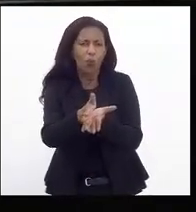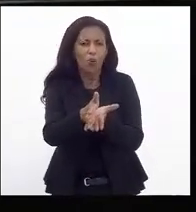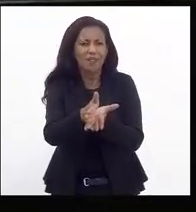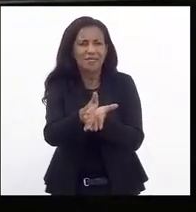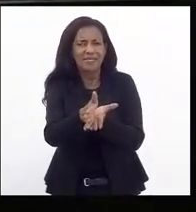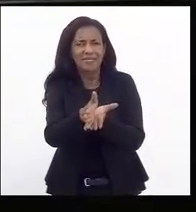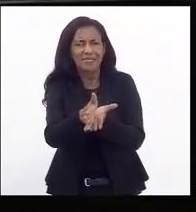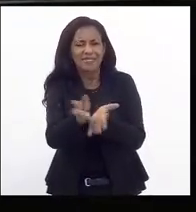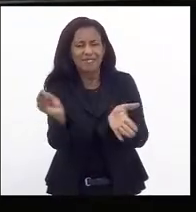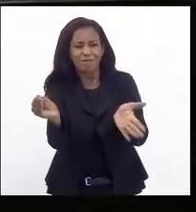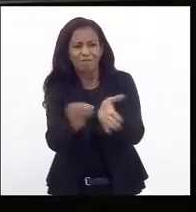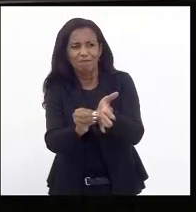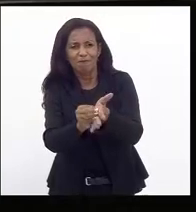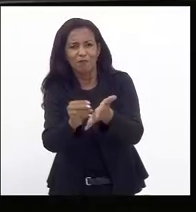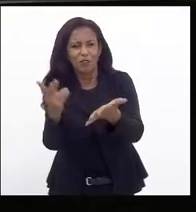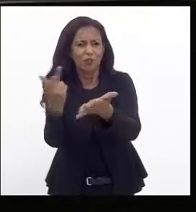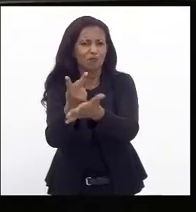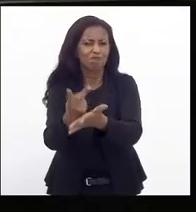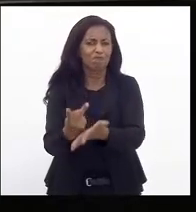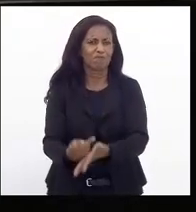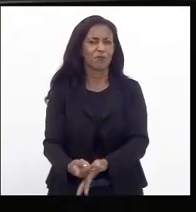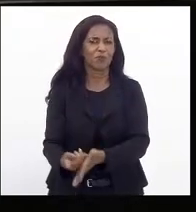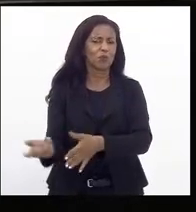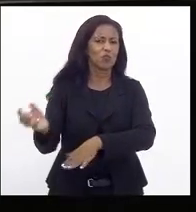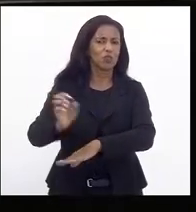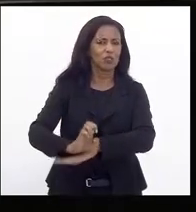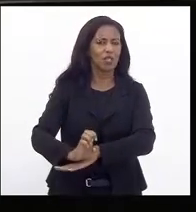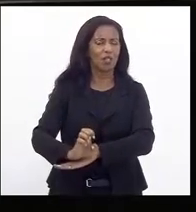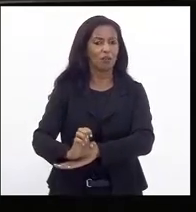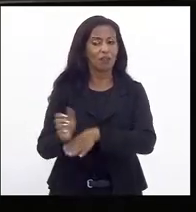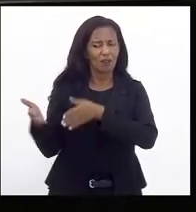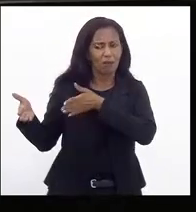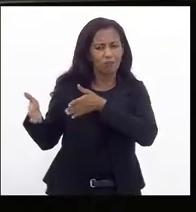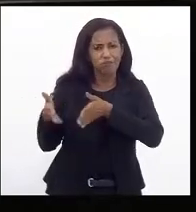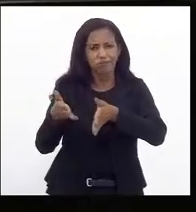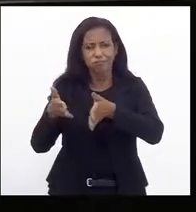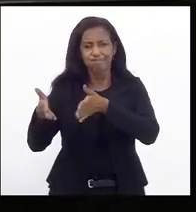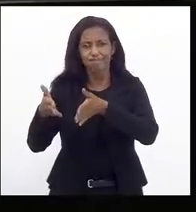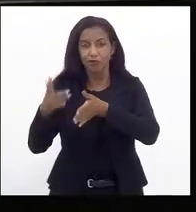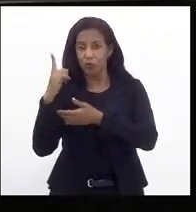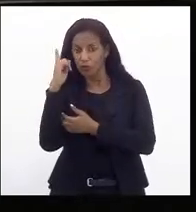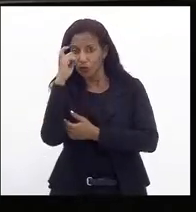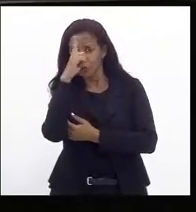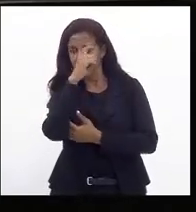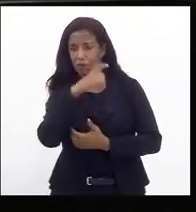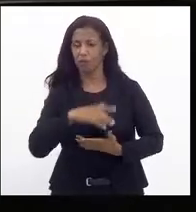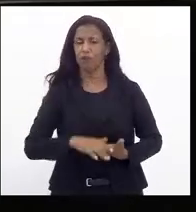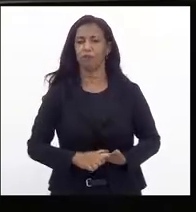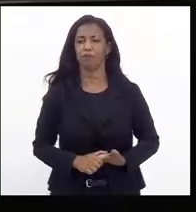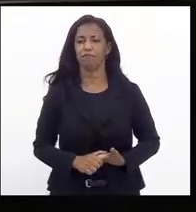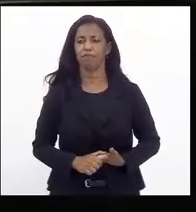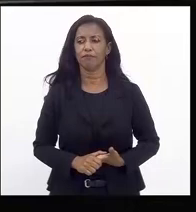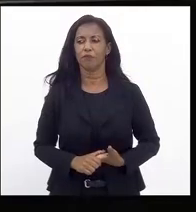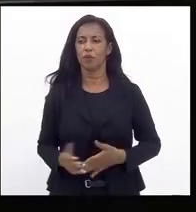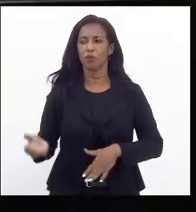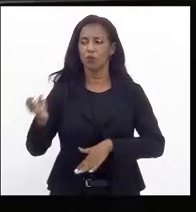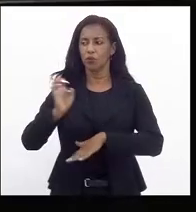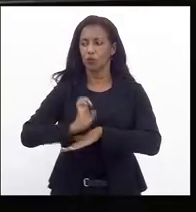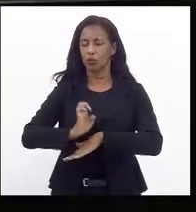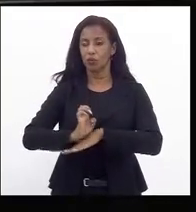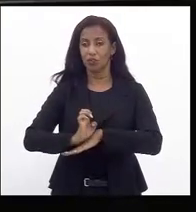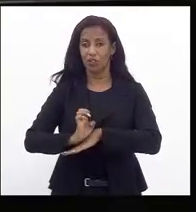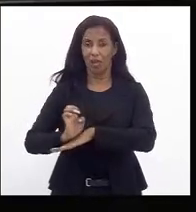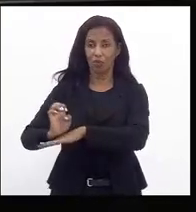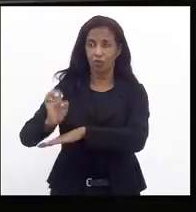completa diz autonomização dos Estados é um caminho delicado e o estado